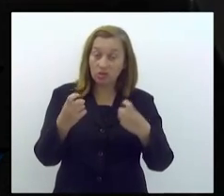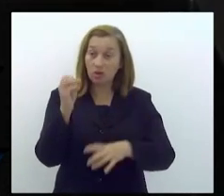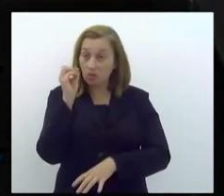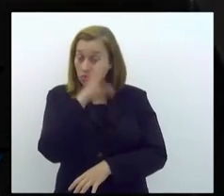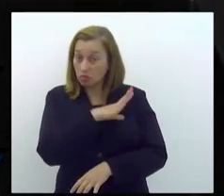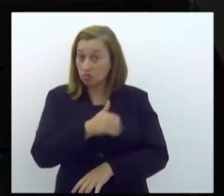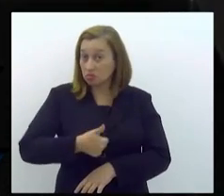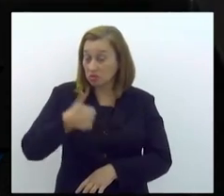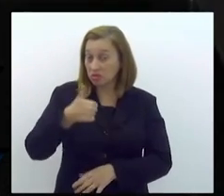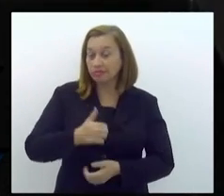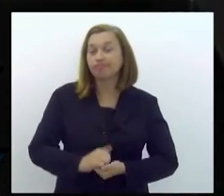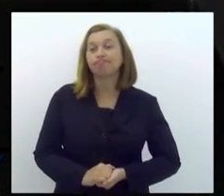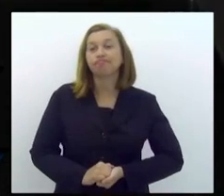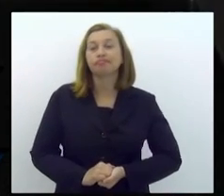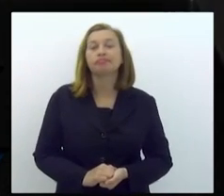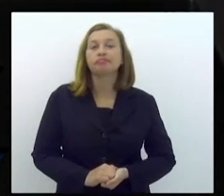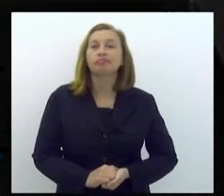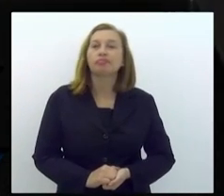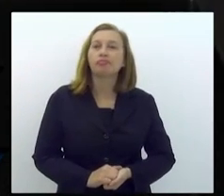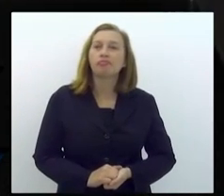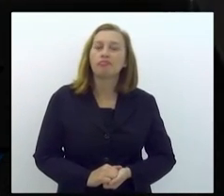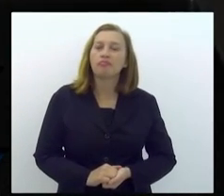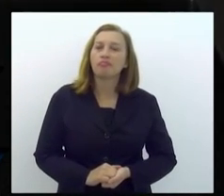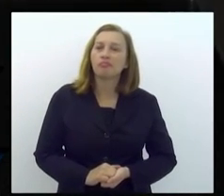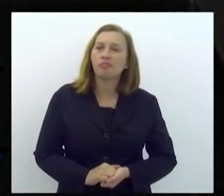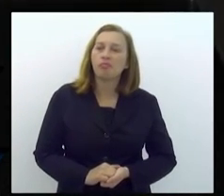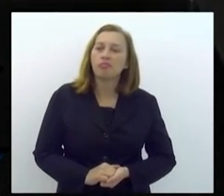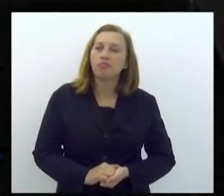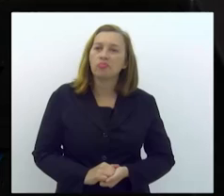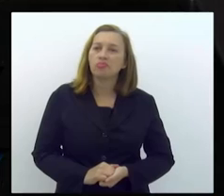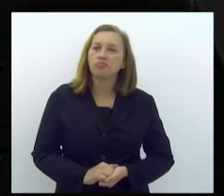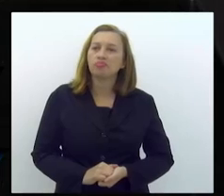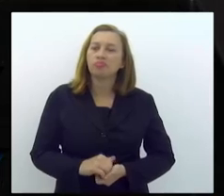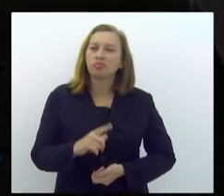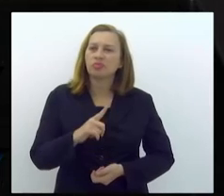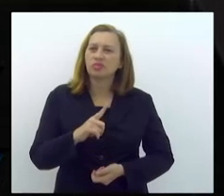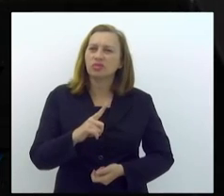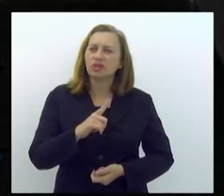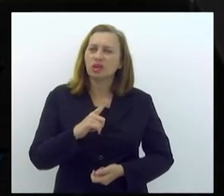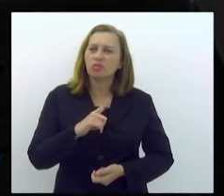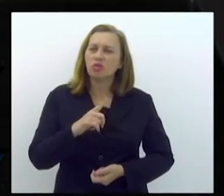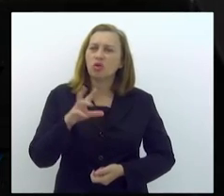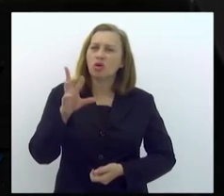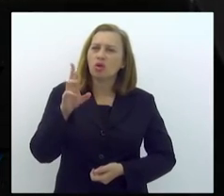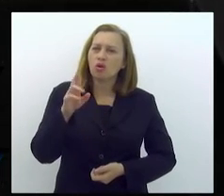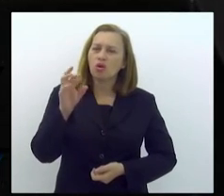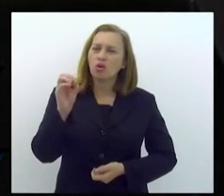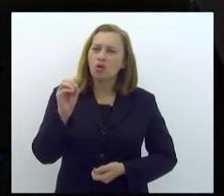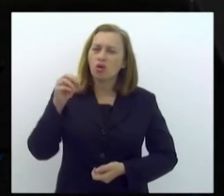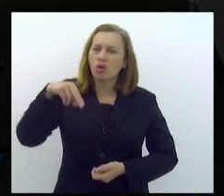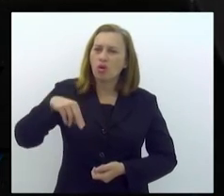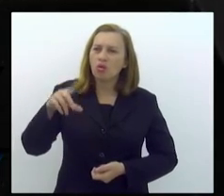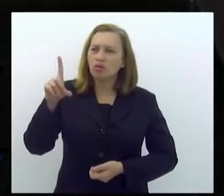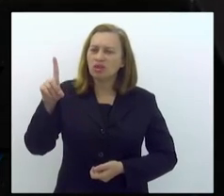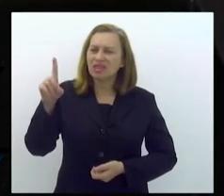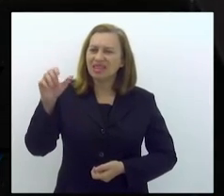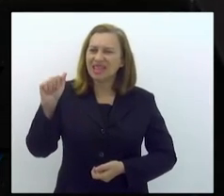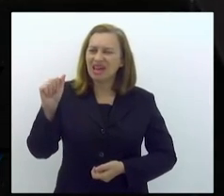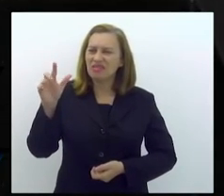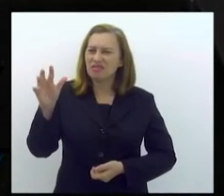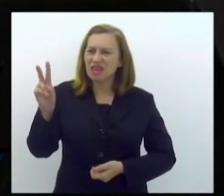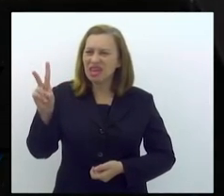primeiro deles né Nós temos o Ruan Davi que morreu em Janeiro no dia primeiro de Janeiro